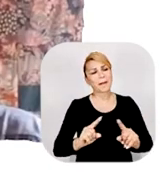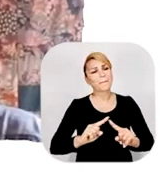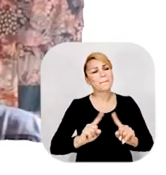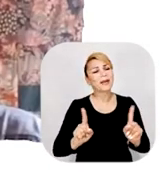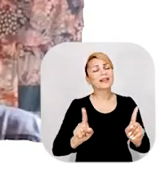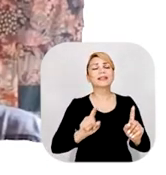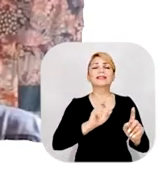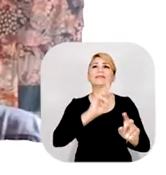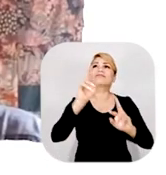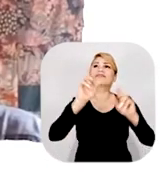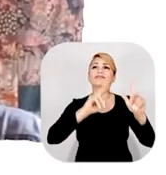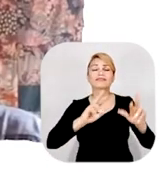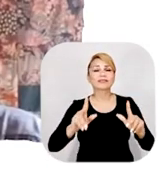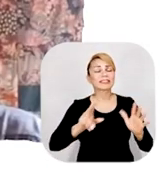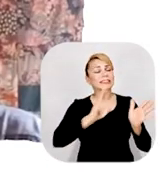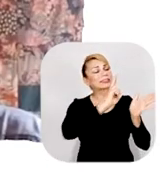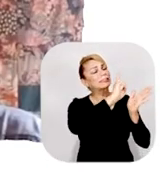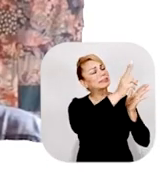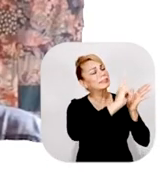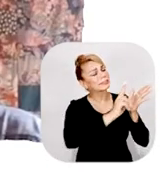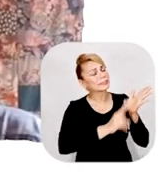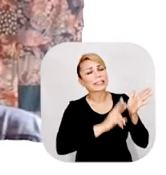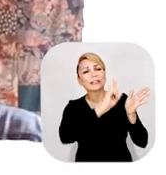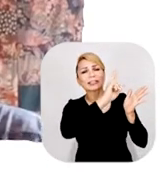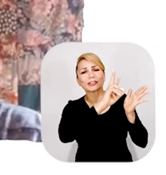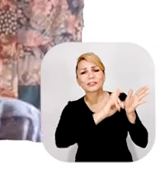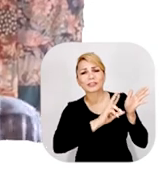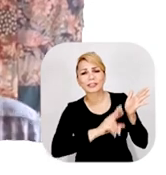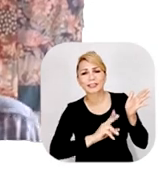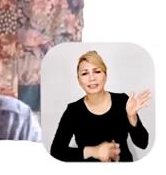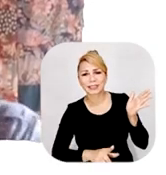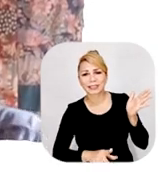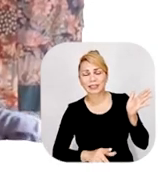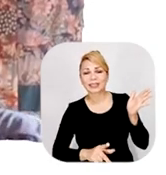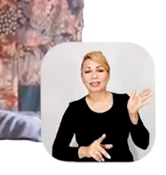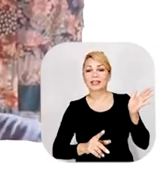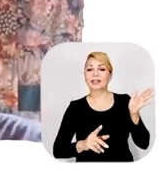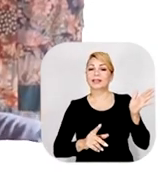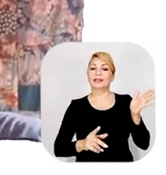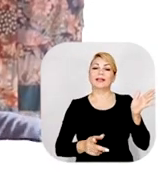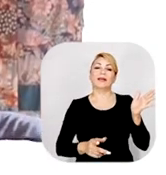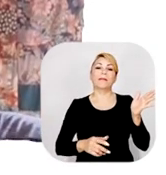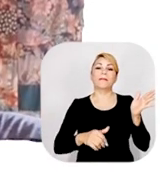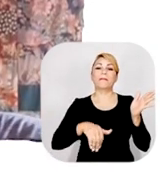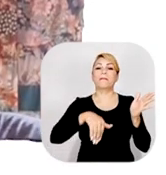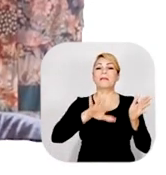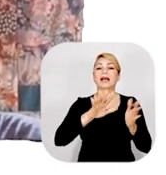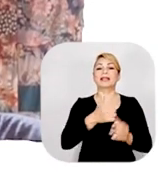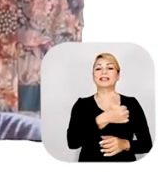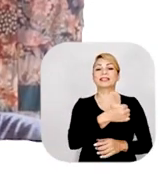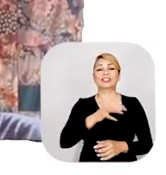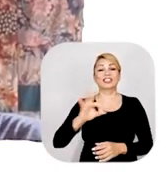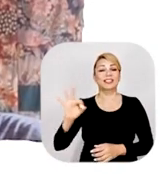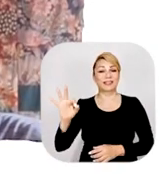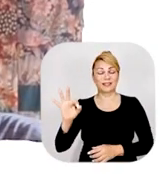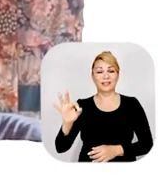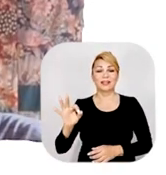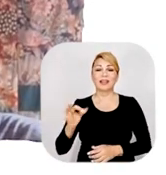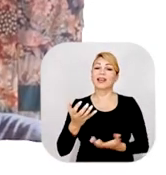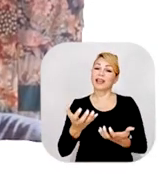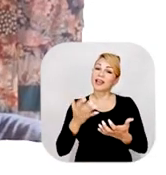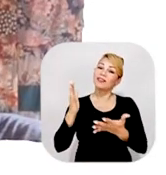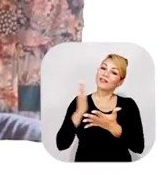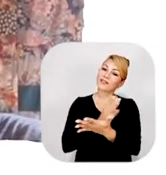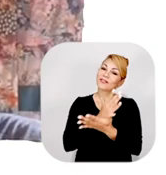de nomes, né, mas eu queria falar alguns aqui. E como nós já tivemos prova de que essa memória ela é